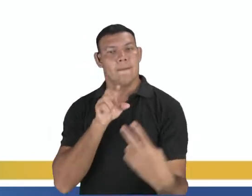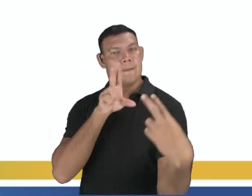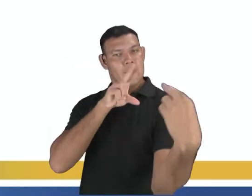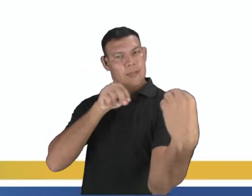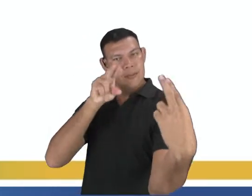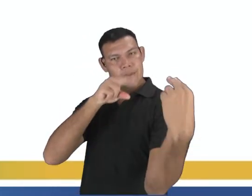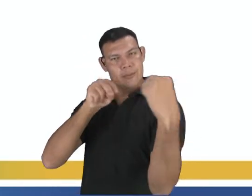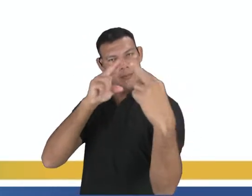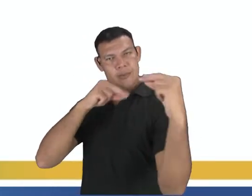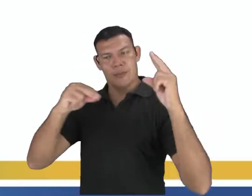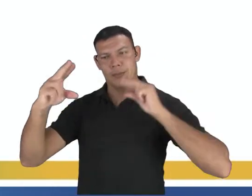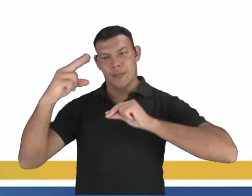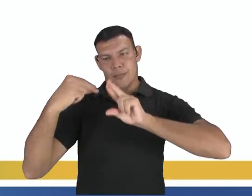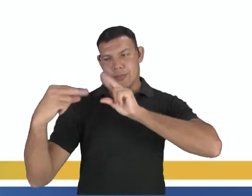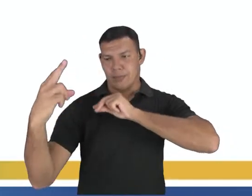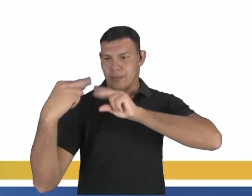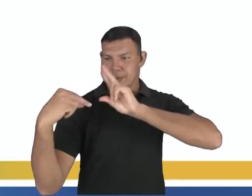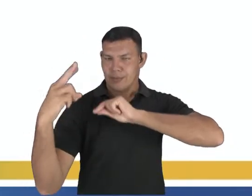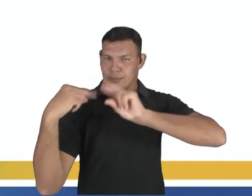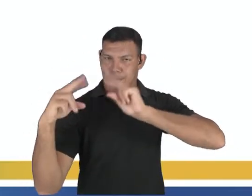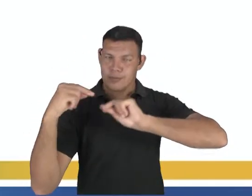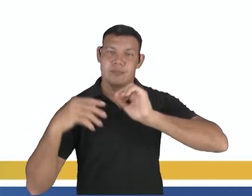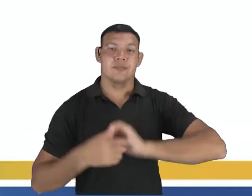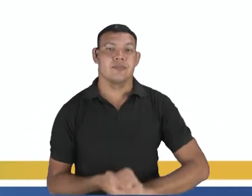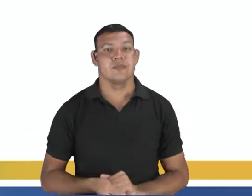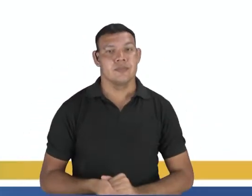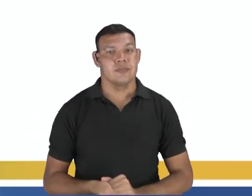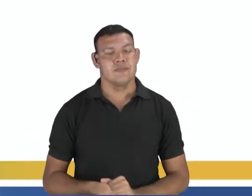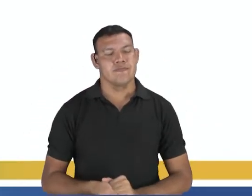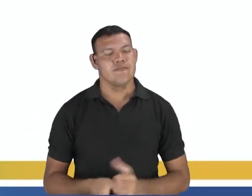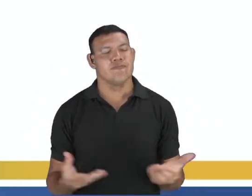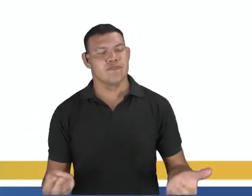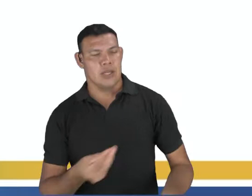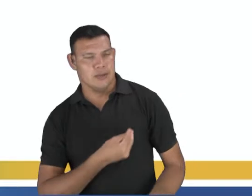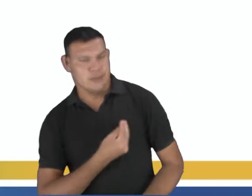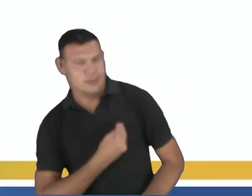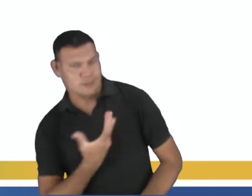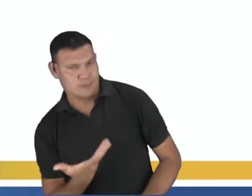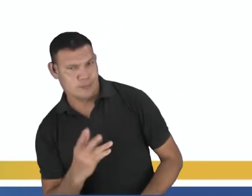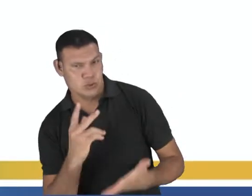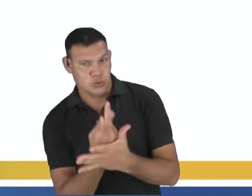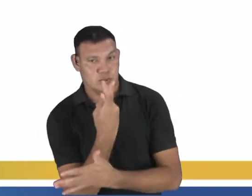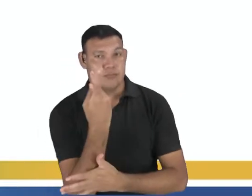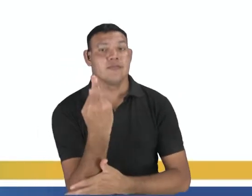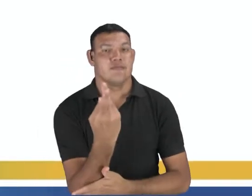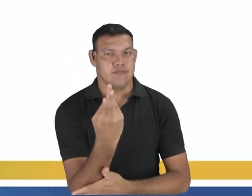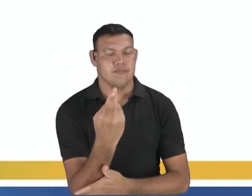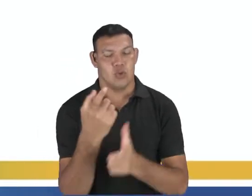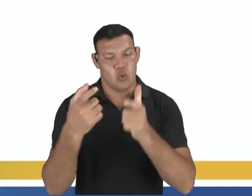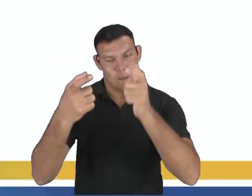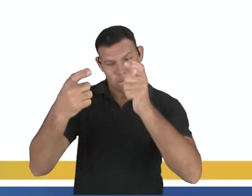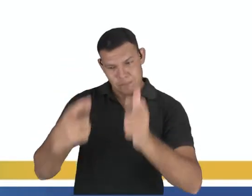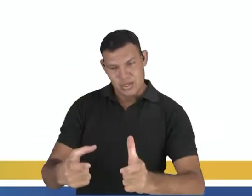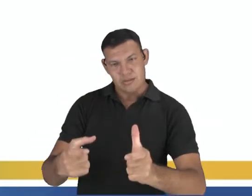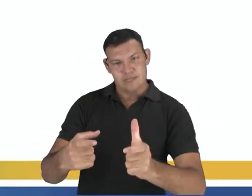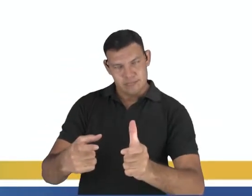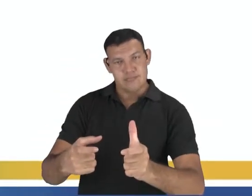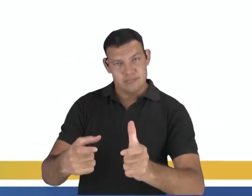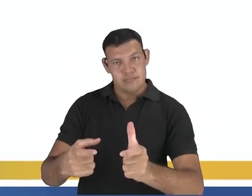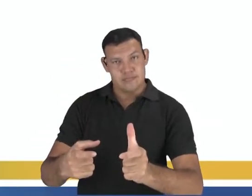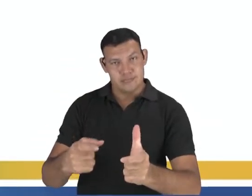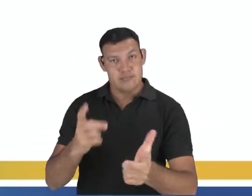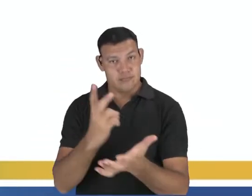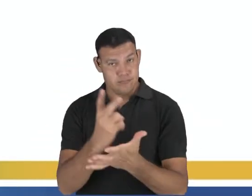falantes, ou seja, eles estão ali participando da mesma situação, vivenciando aquilo que está acontecendo em um mesmo espaço,